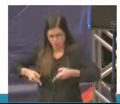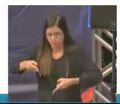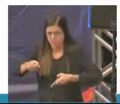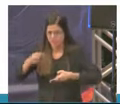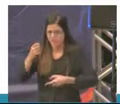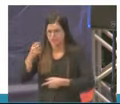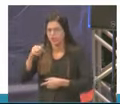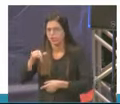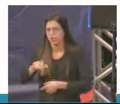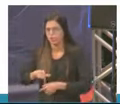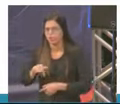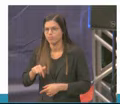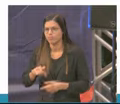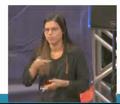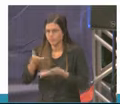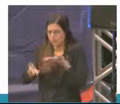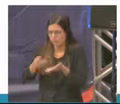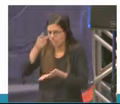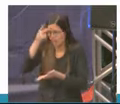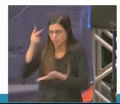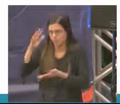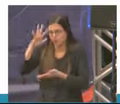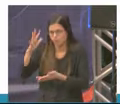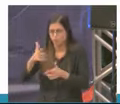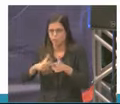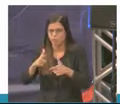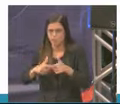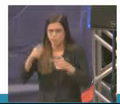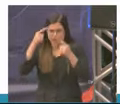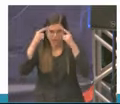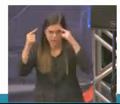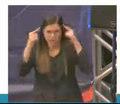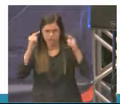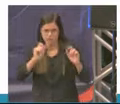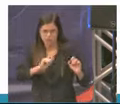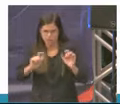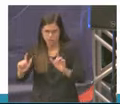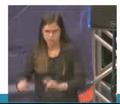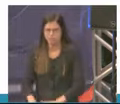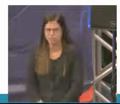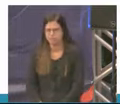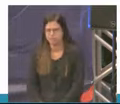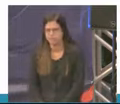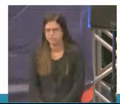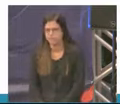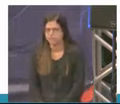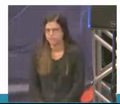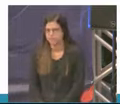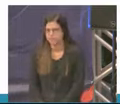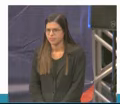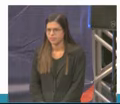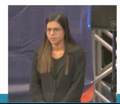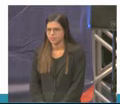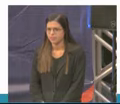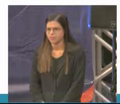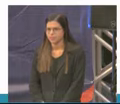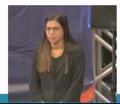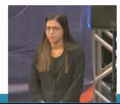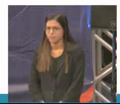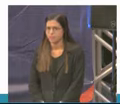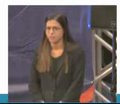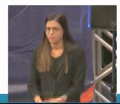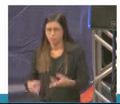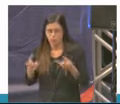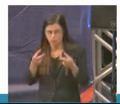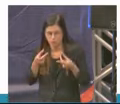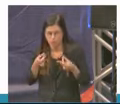com gente, resolver problemas e ter criatividade, mais um toque. Com uma longevidade extrema, a